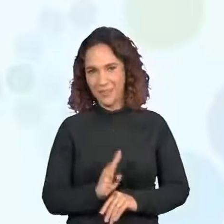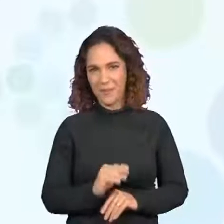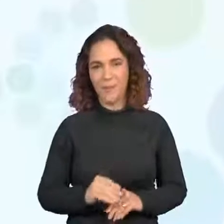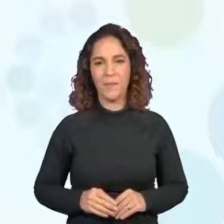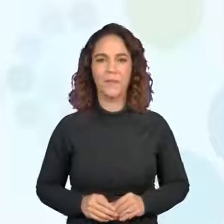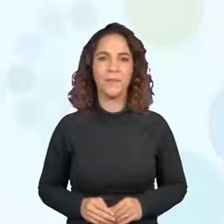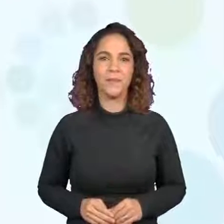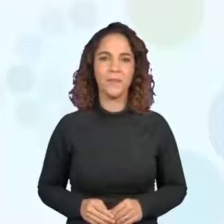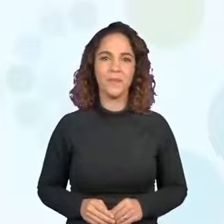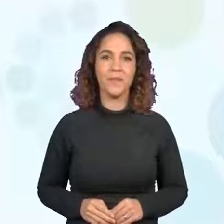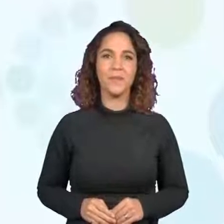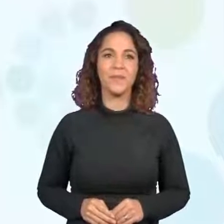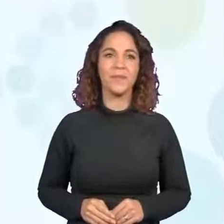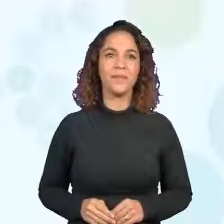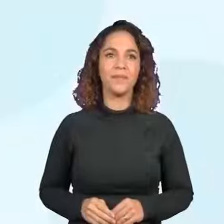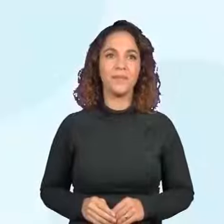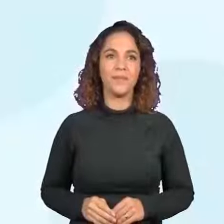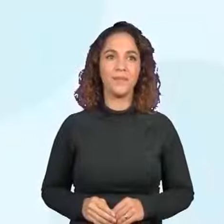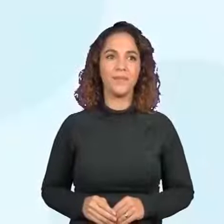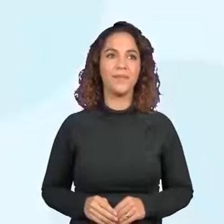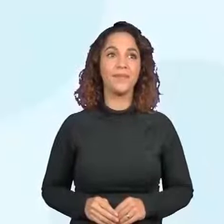brasileira.